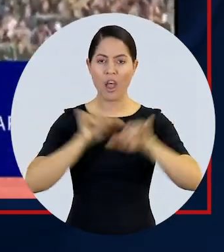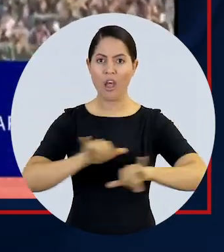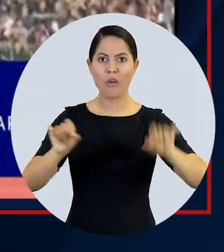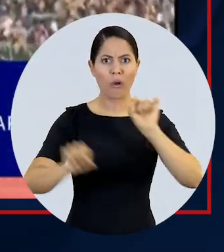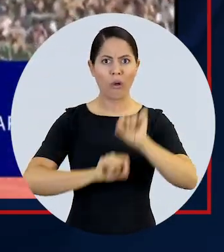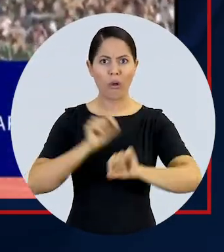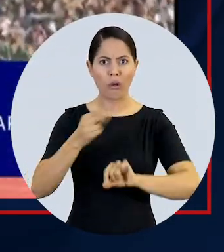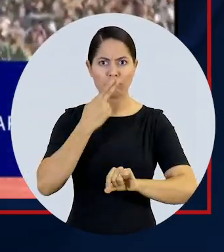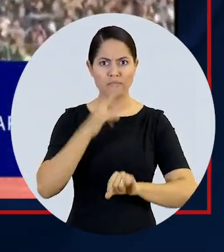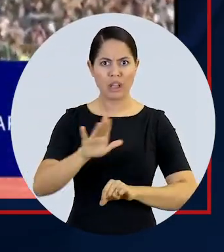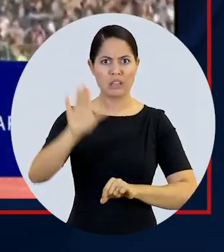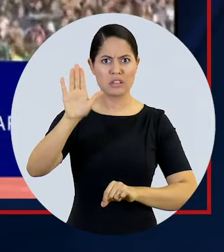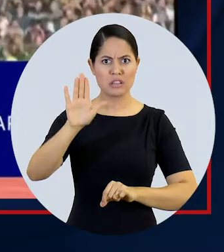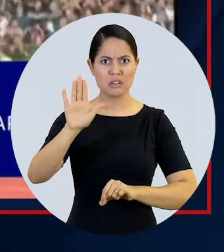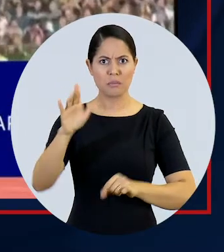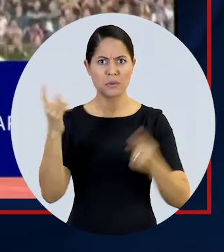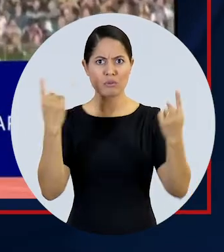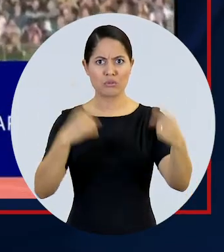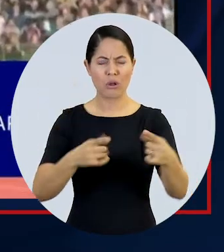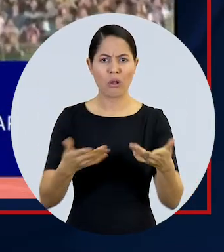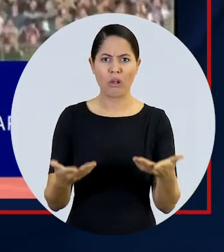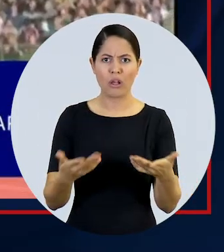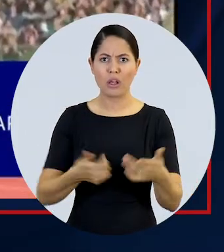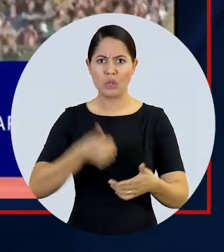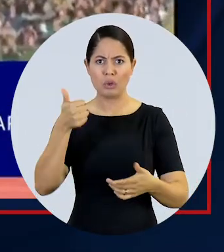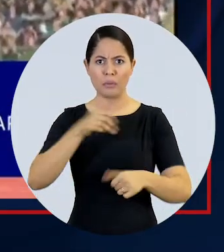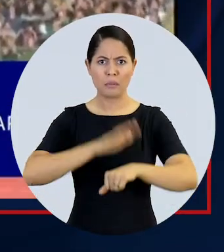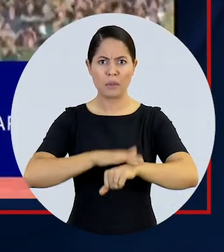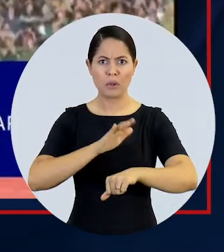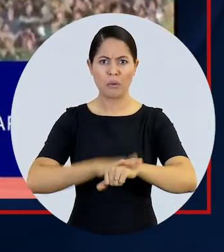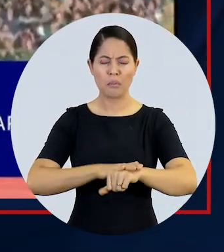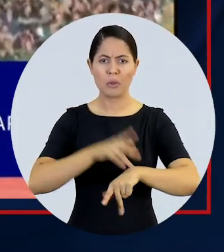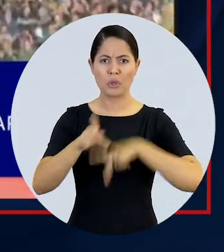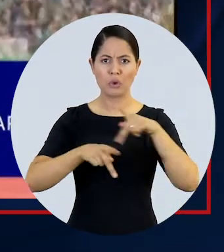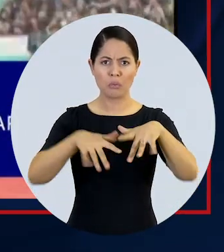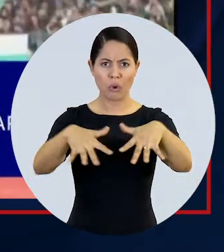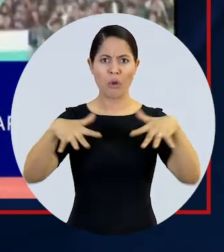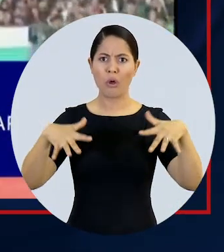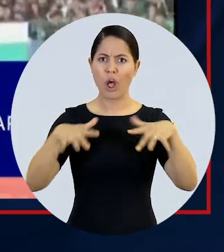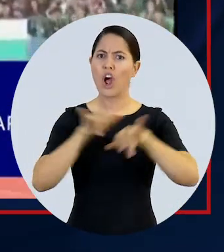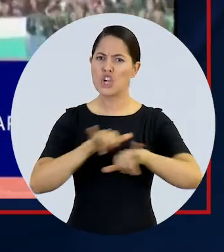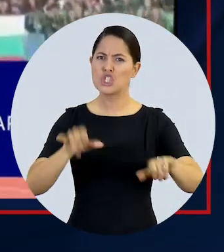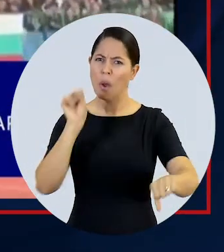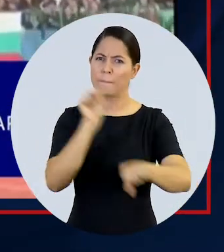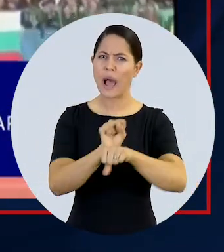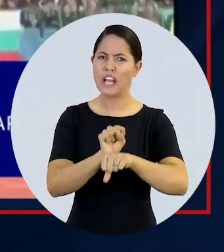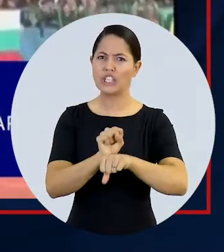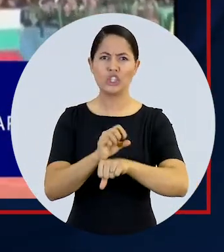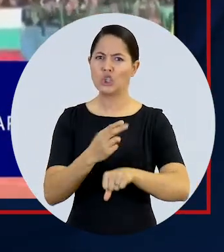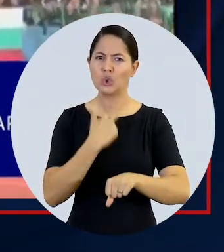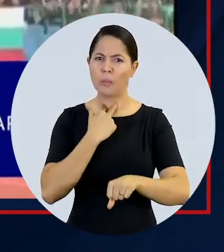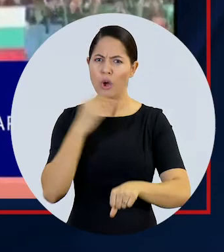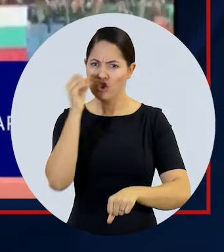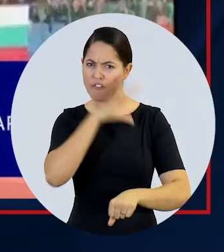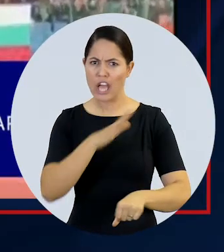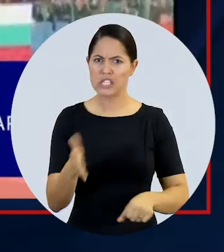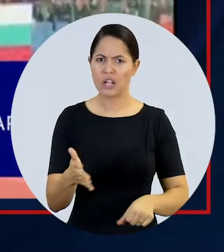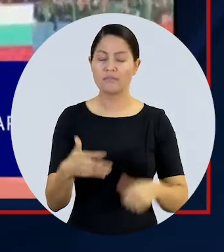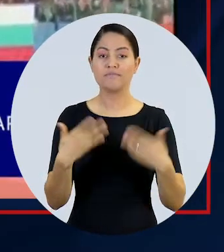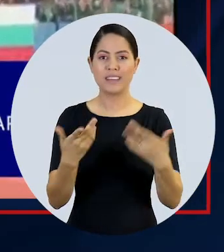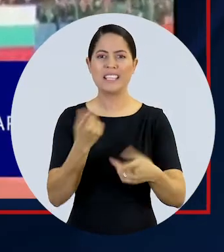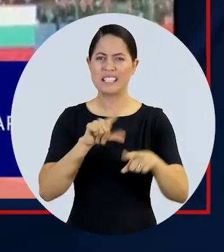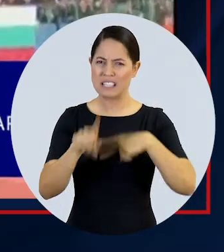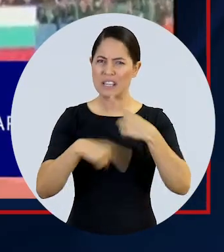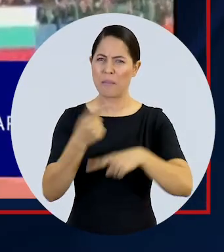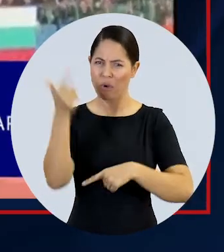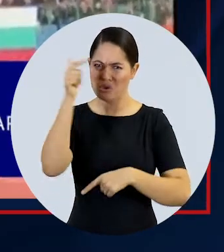nazistas e sons de macaco para os adversários ingleses. Na primeira interrupção, o público foi alertado a parar com as ofensas.